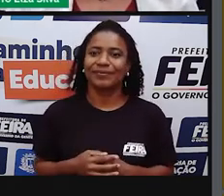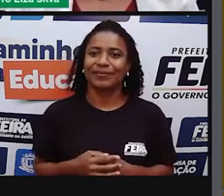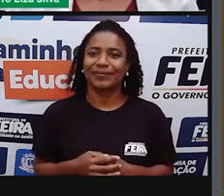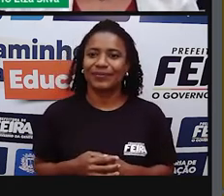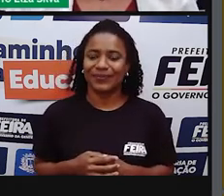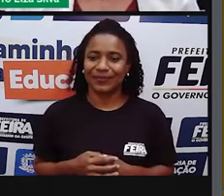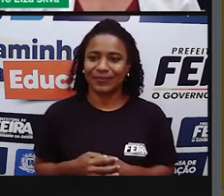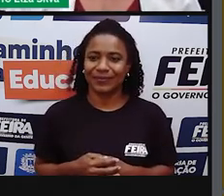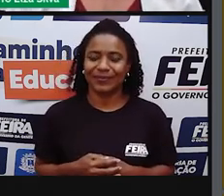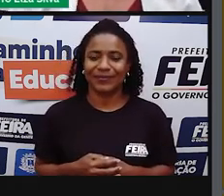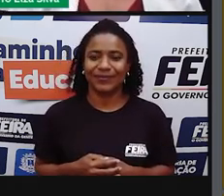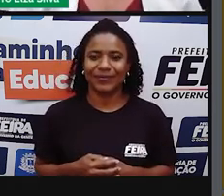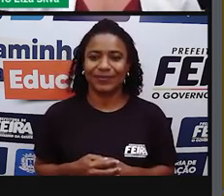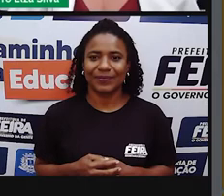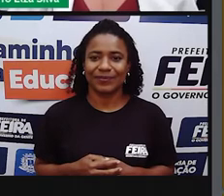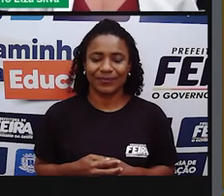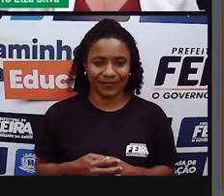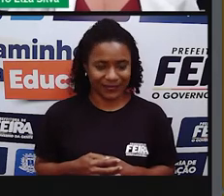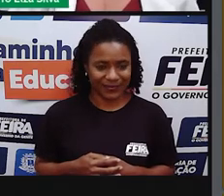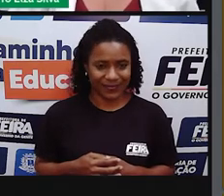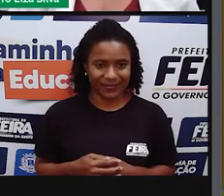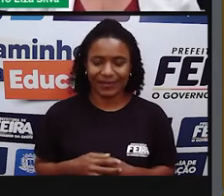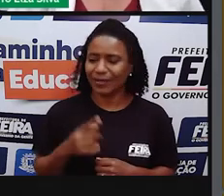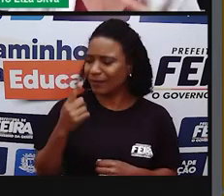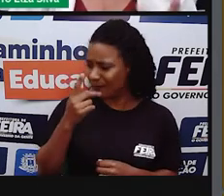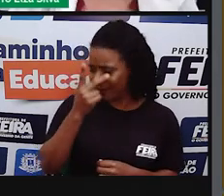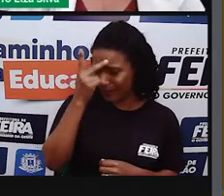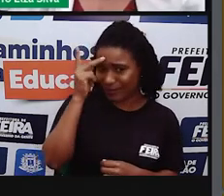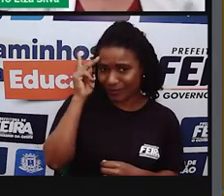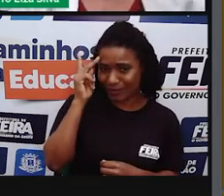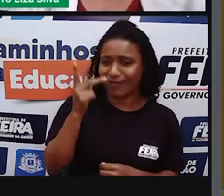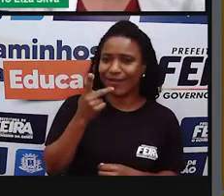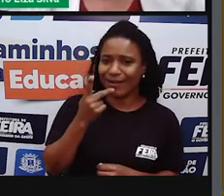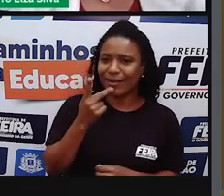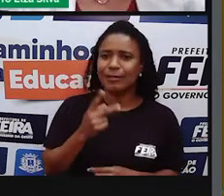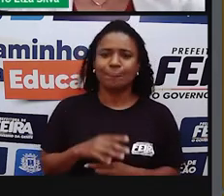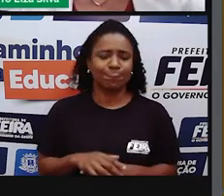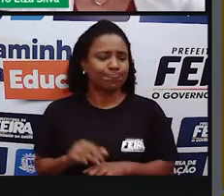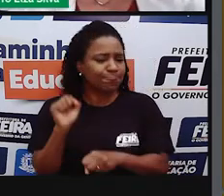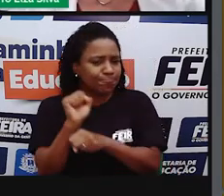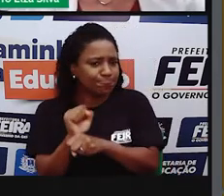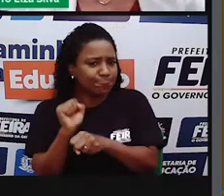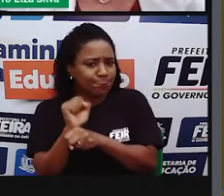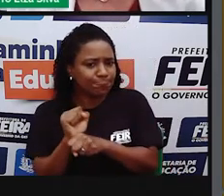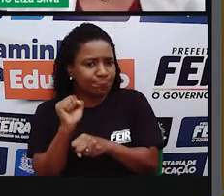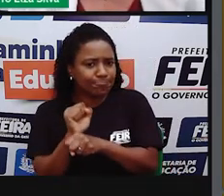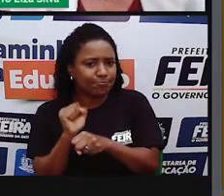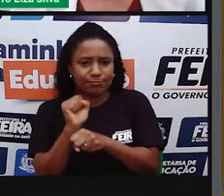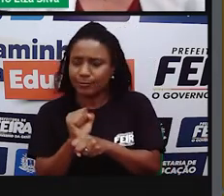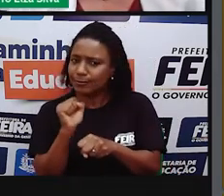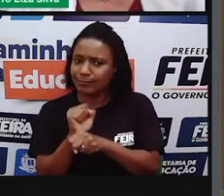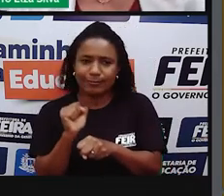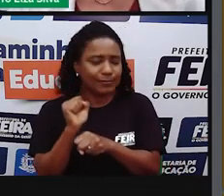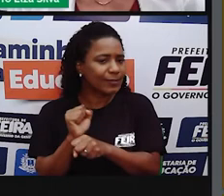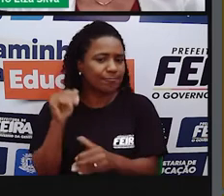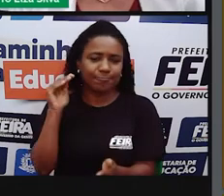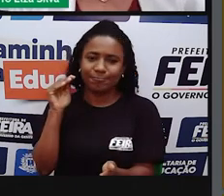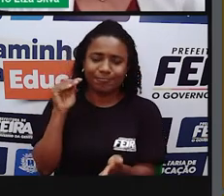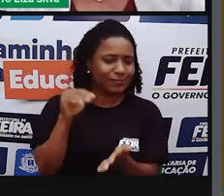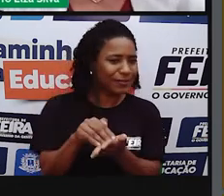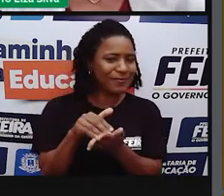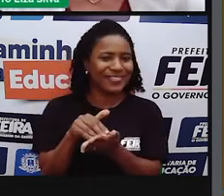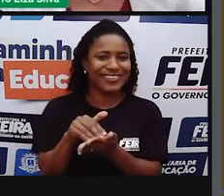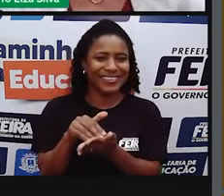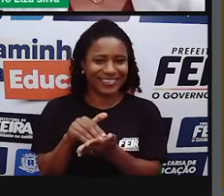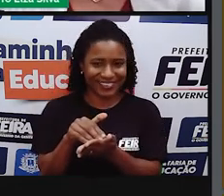sayings. Vocês já ouviram falar nesse provérbio, a esperança é a última que morre? While there's life, there